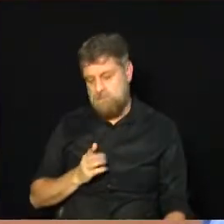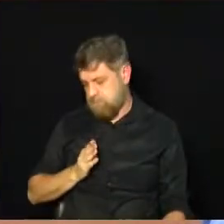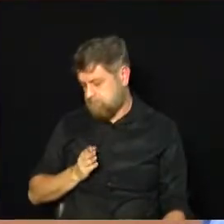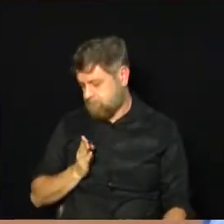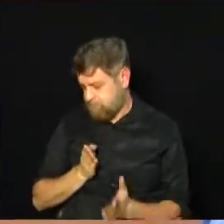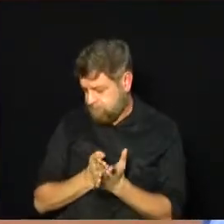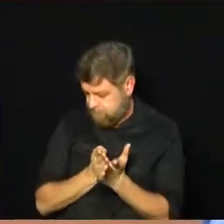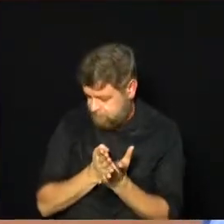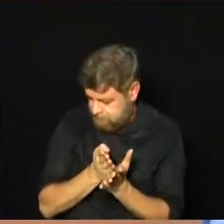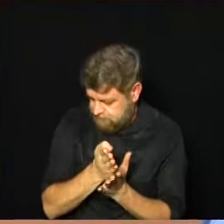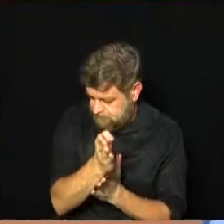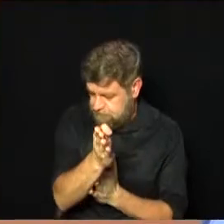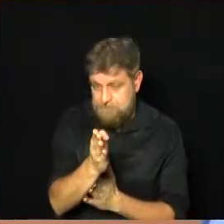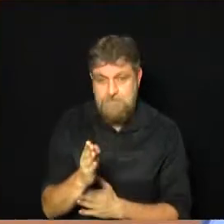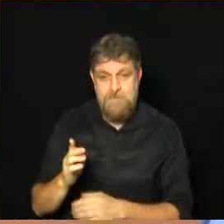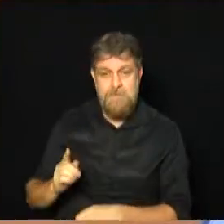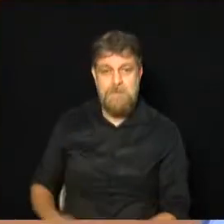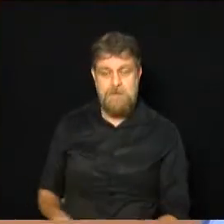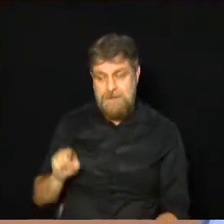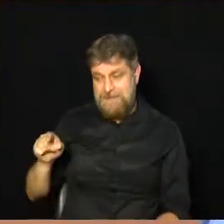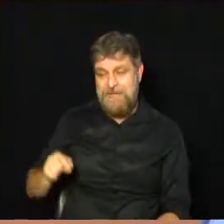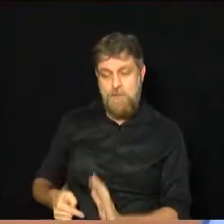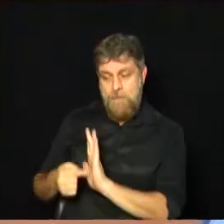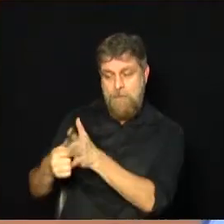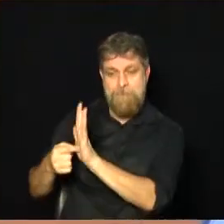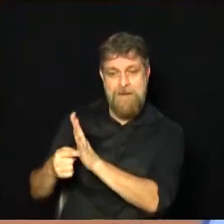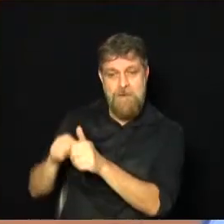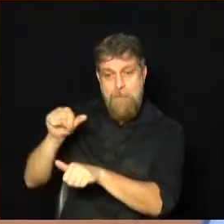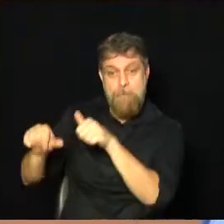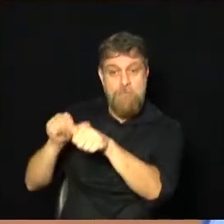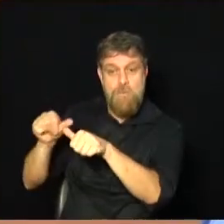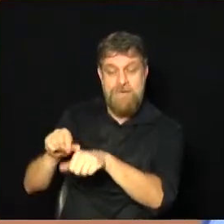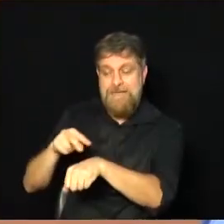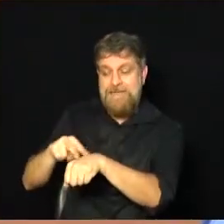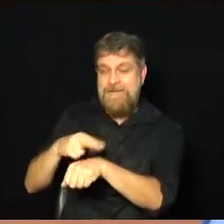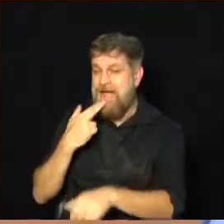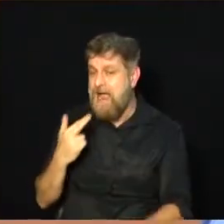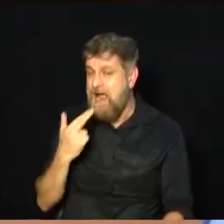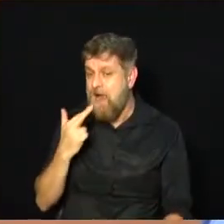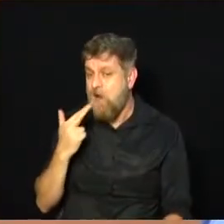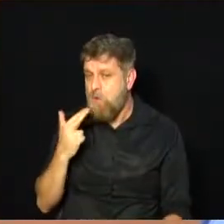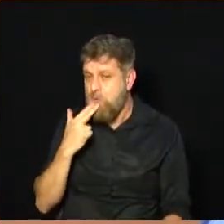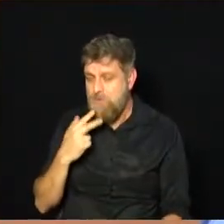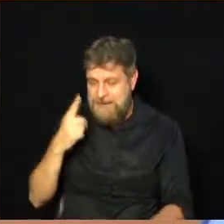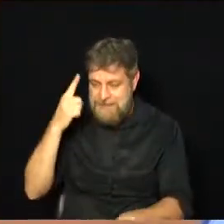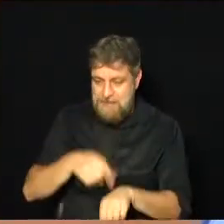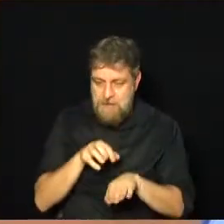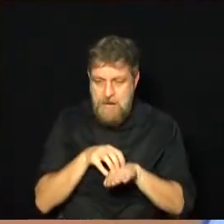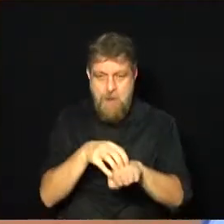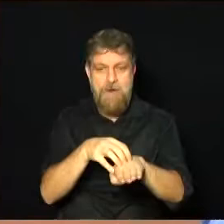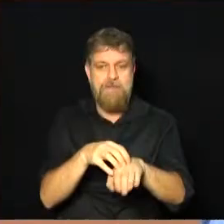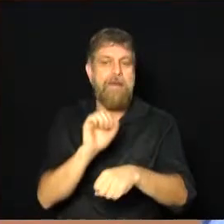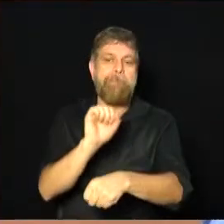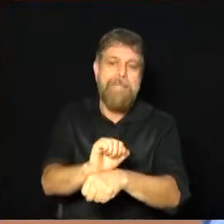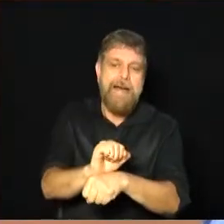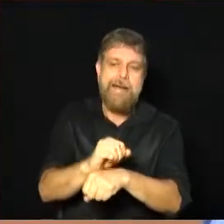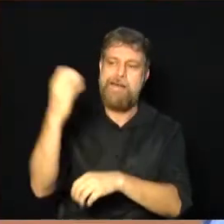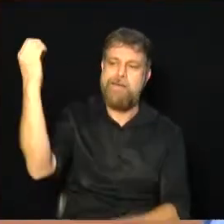naquela transformação segura, para que a hora que o ônibus estiver se aproximando, esteja semáforo verde para ele não parar no